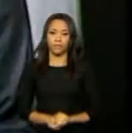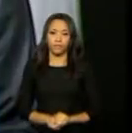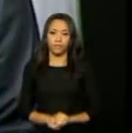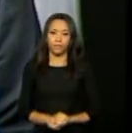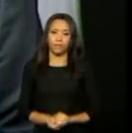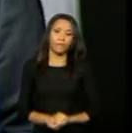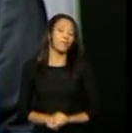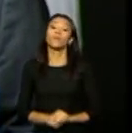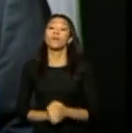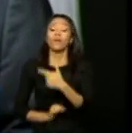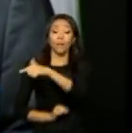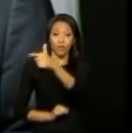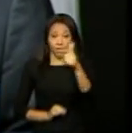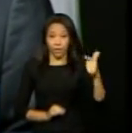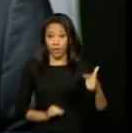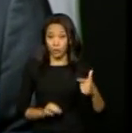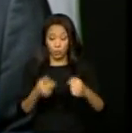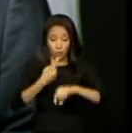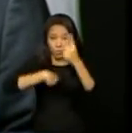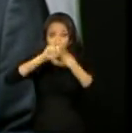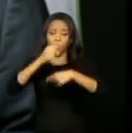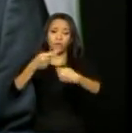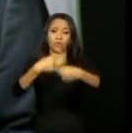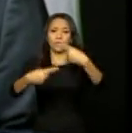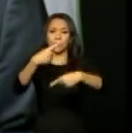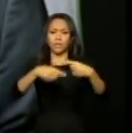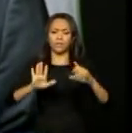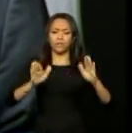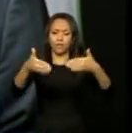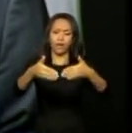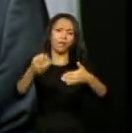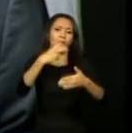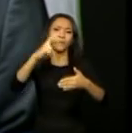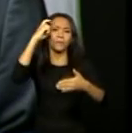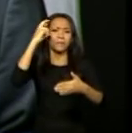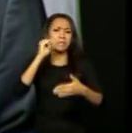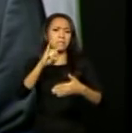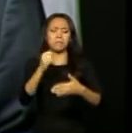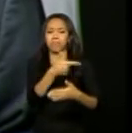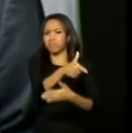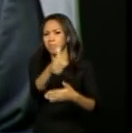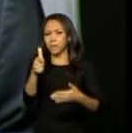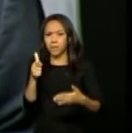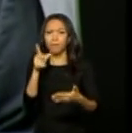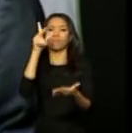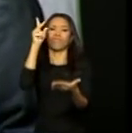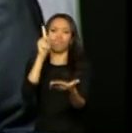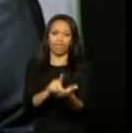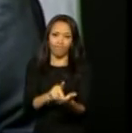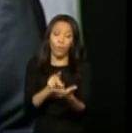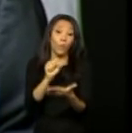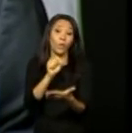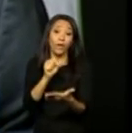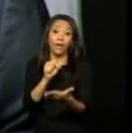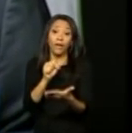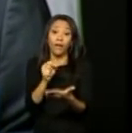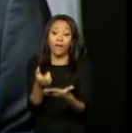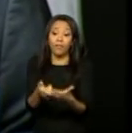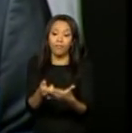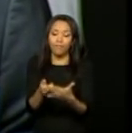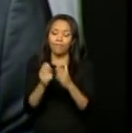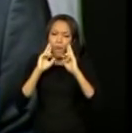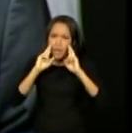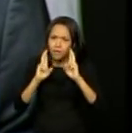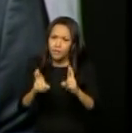Não há possibilidade de sucesso de políticas públicas de cultura se nós não tivermos, de fato, uma valorização dos que